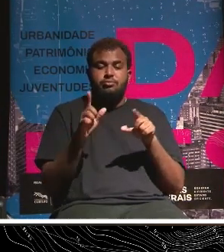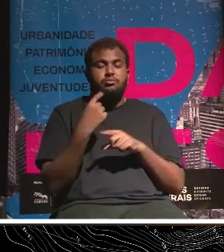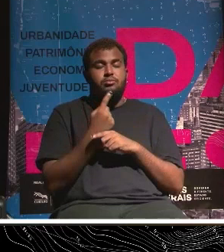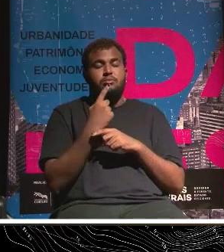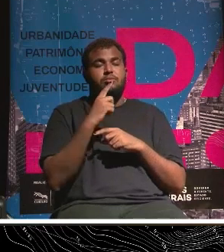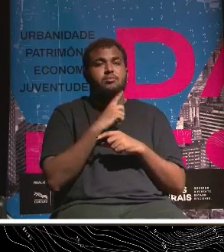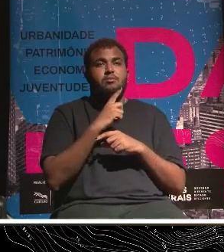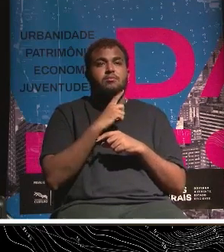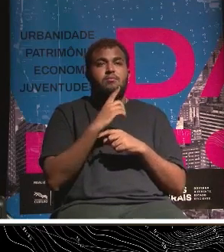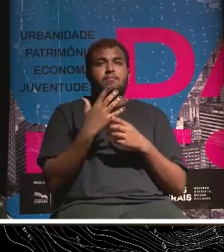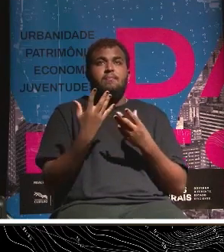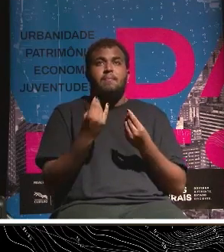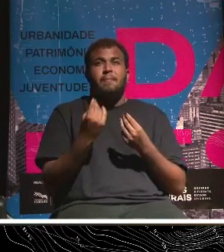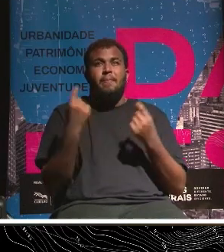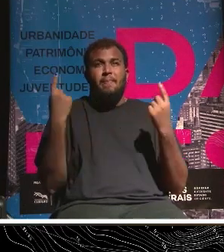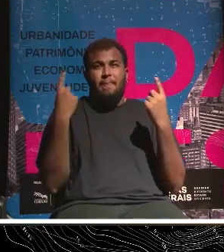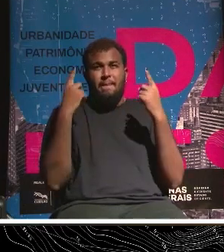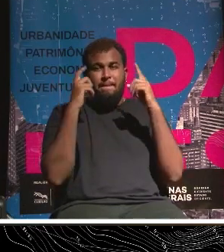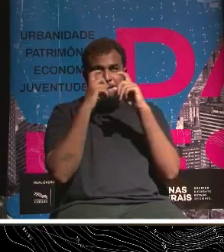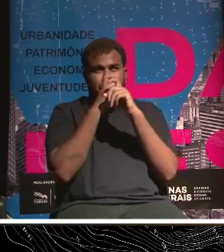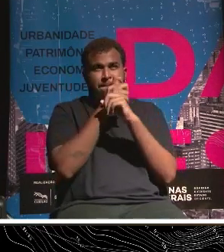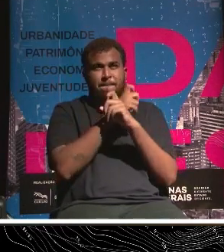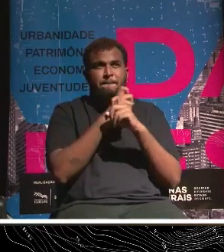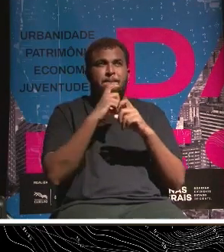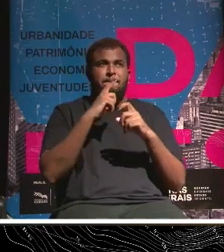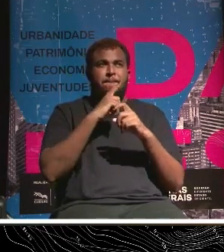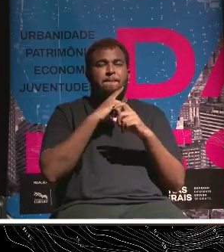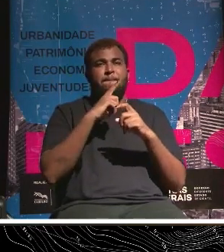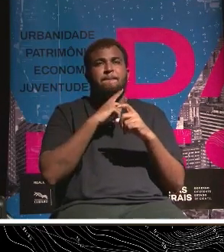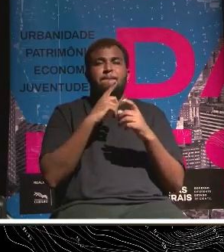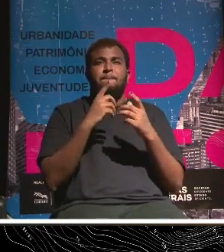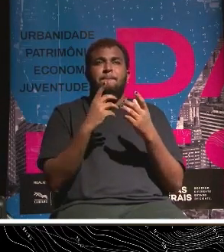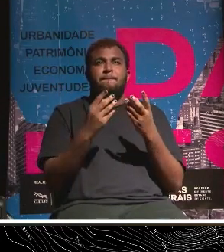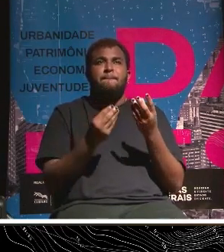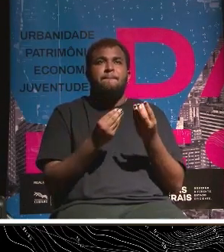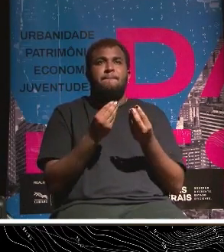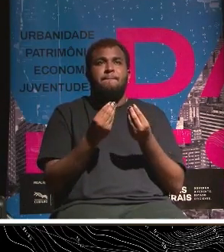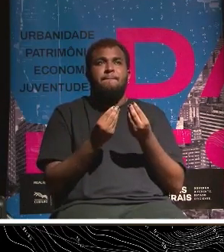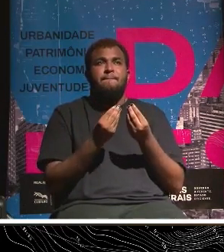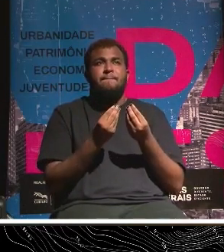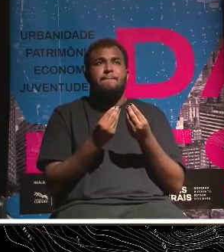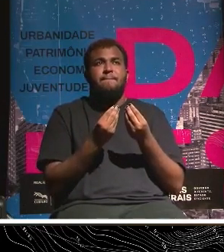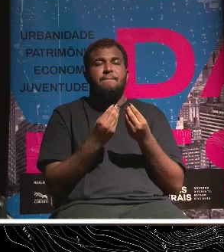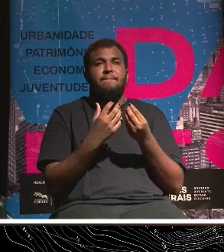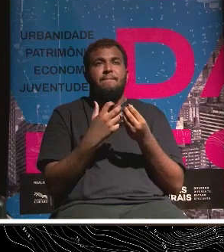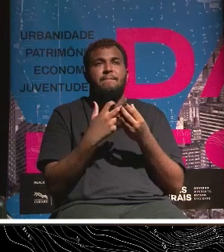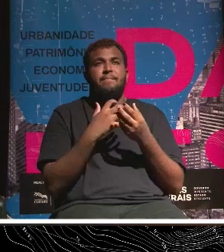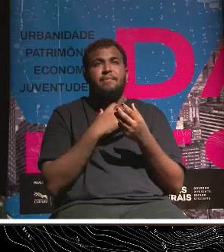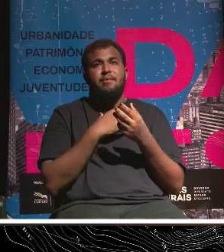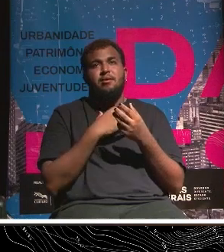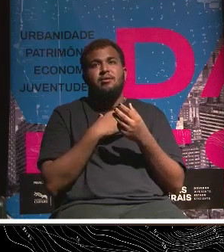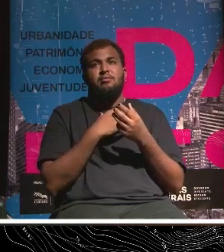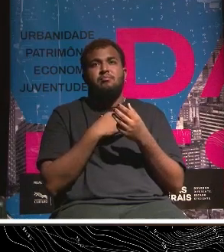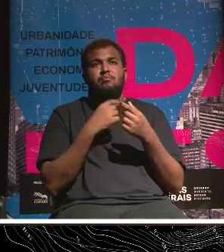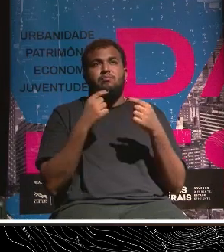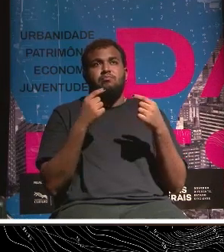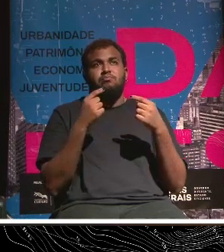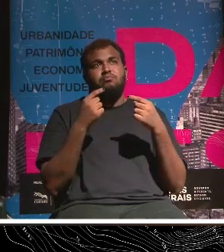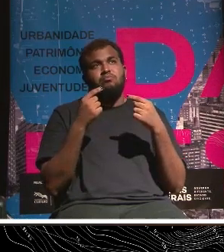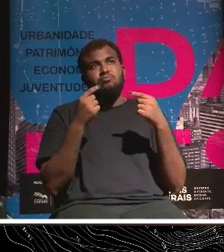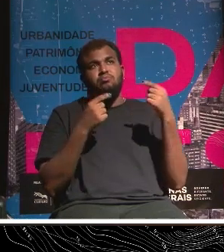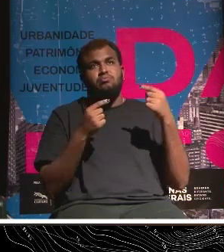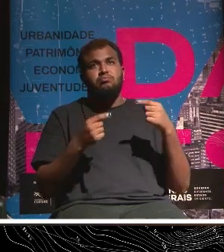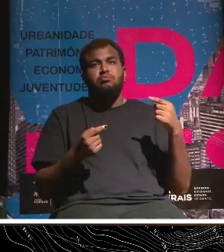tem uma grande dificuldade de definir indicadores nesse modelo formal de avaliação de políticas públicas, né, de